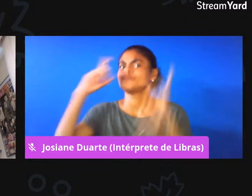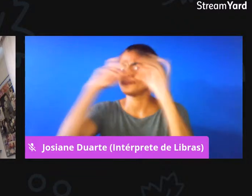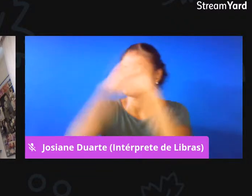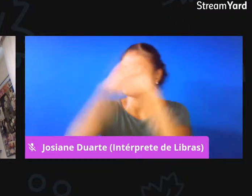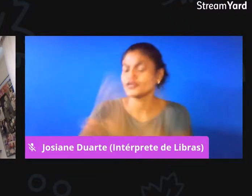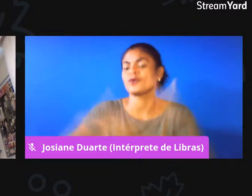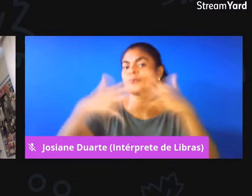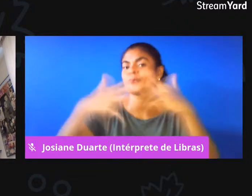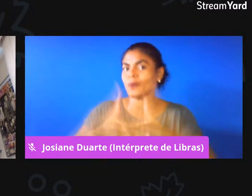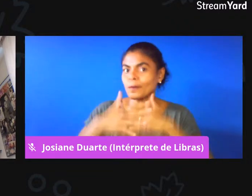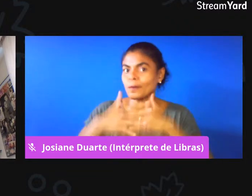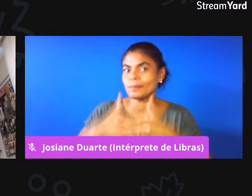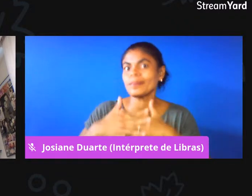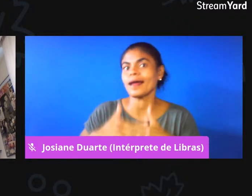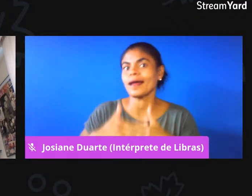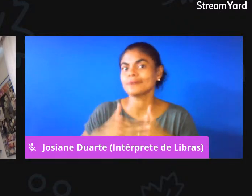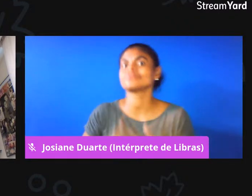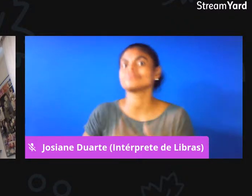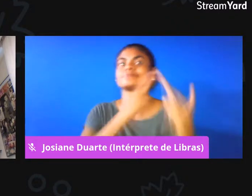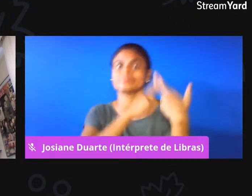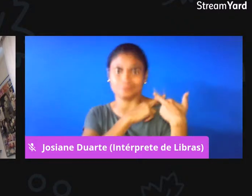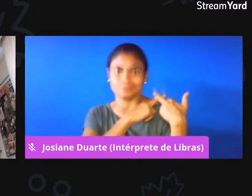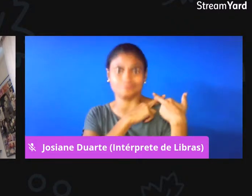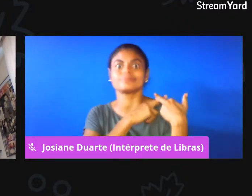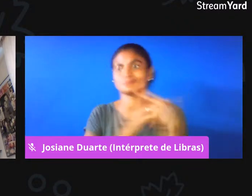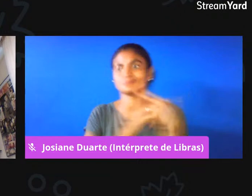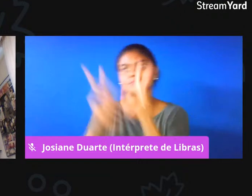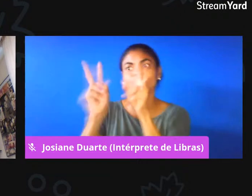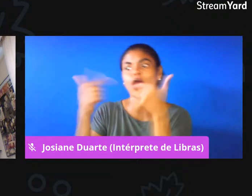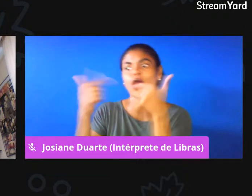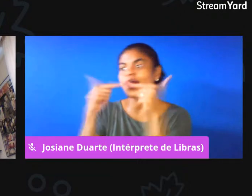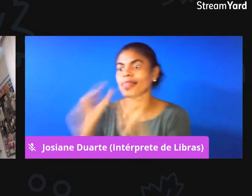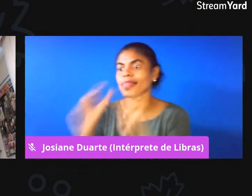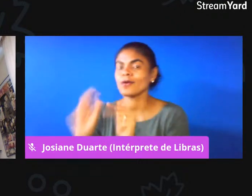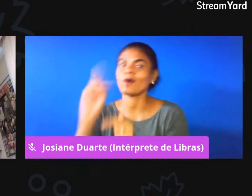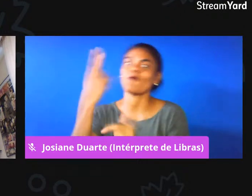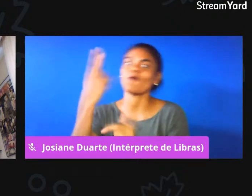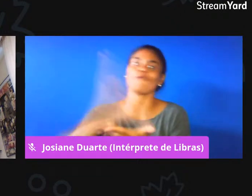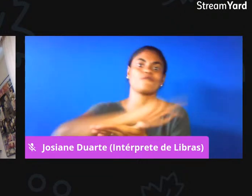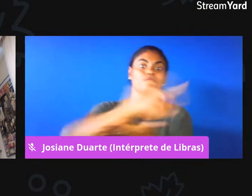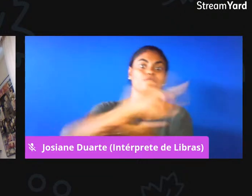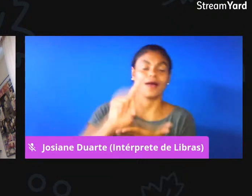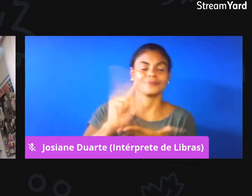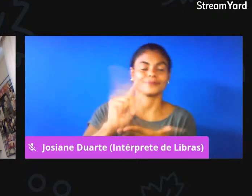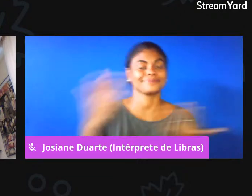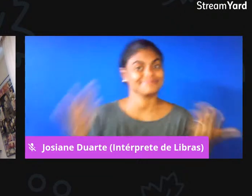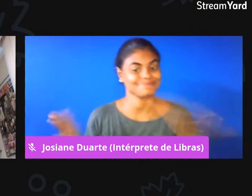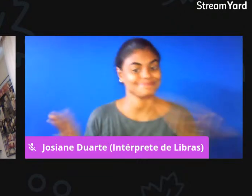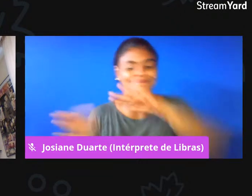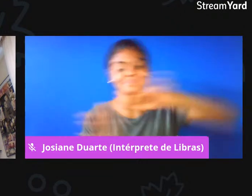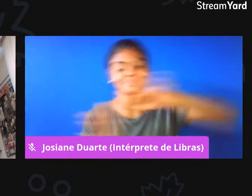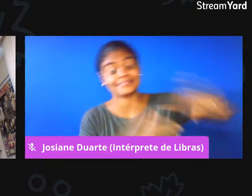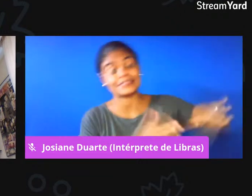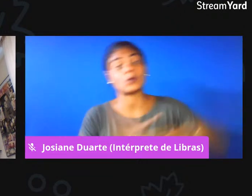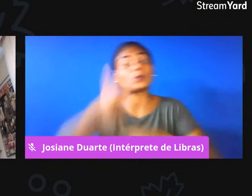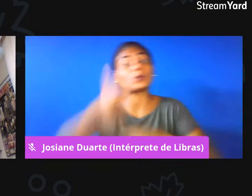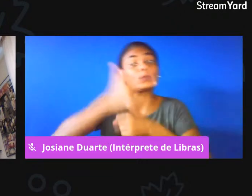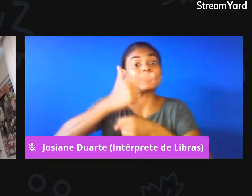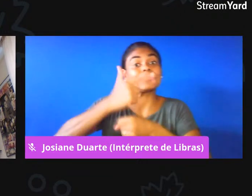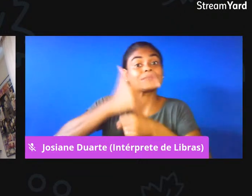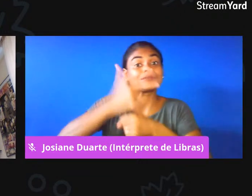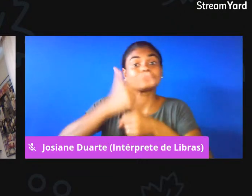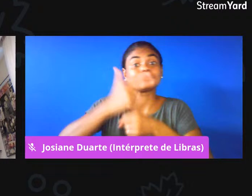mais línguas. Fecho a aspa de Henrique. O objeto de estudo da lexicologia é o léxico no seu mais amplo sentido, incluindo aí